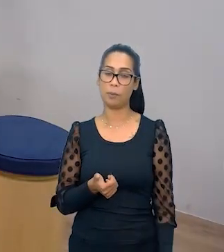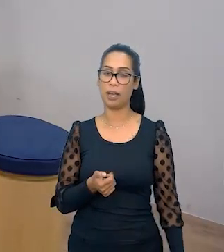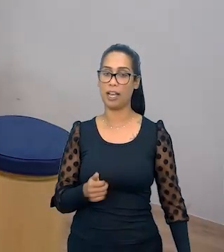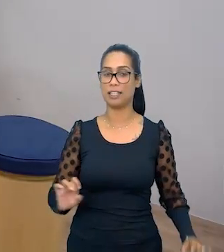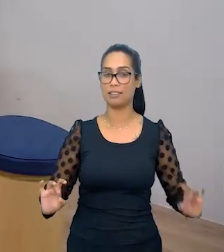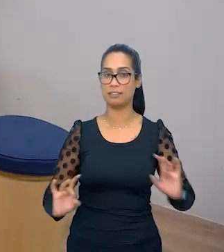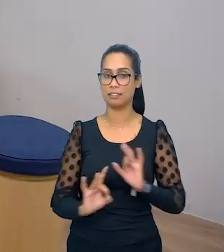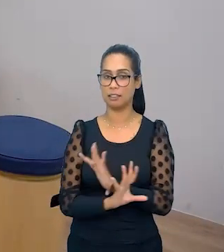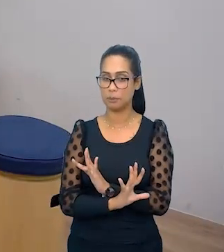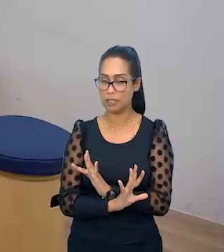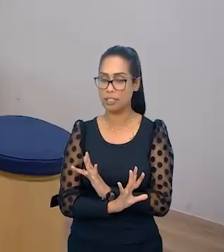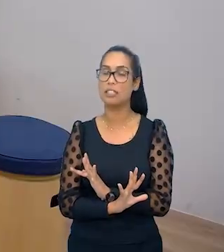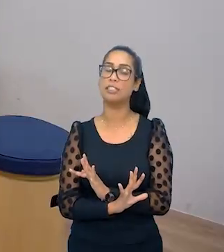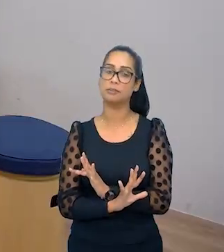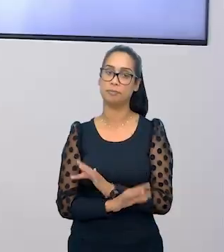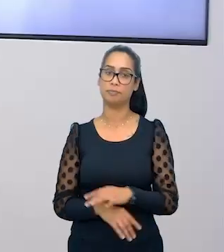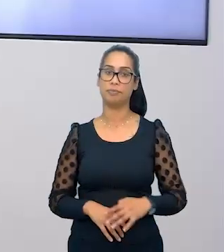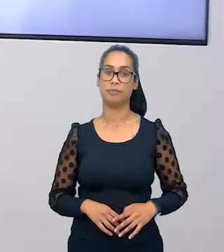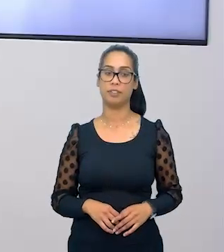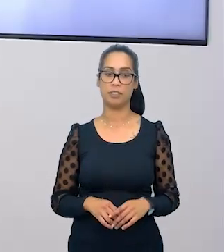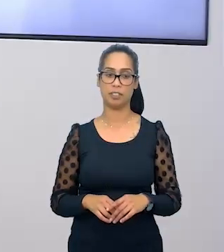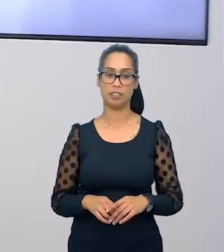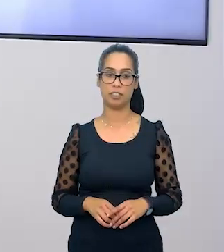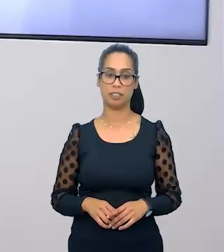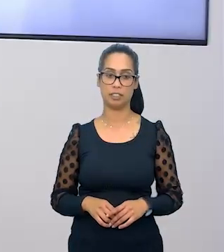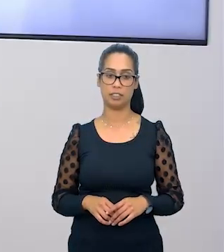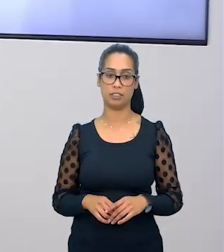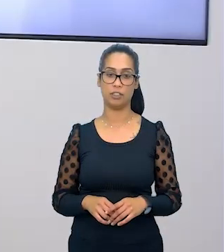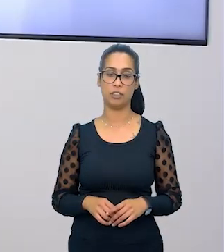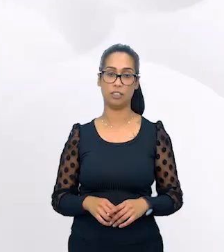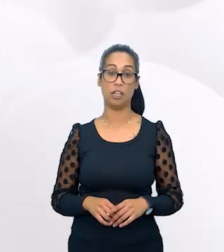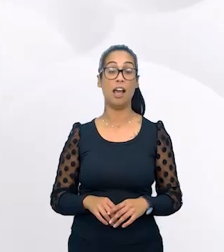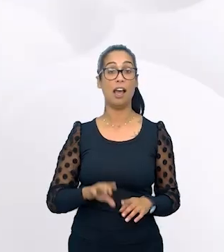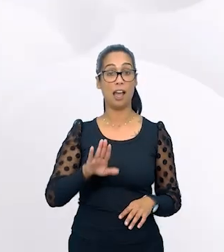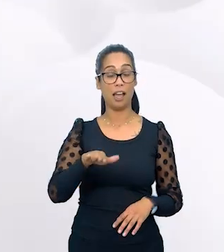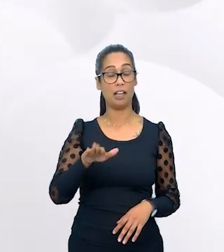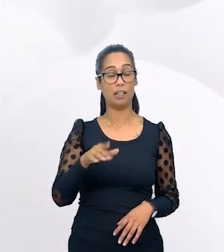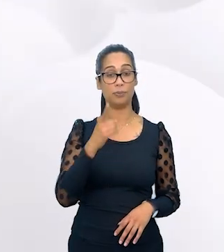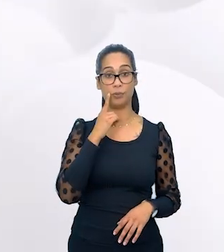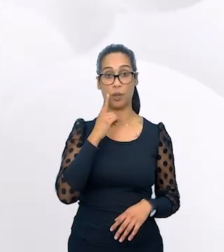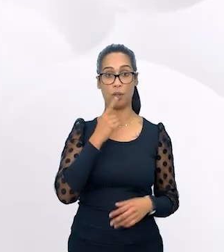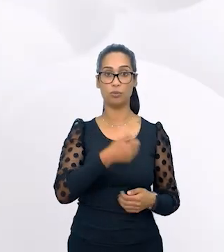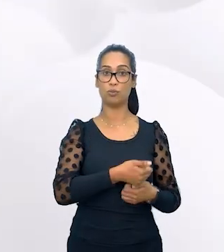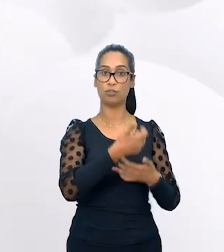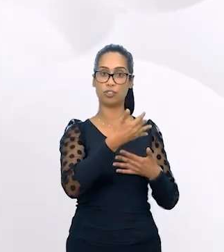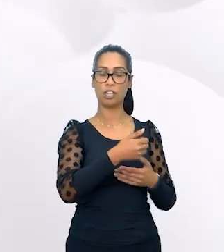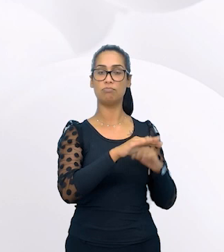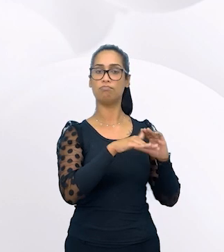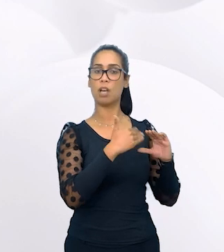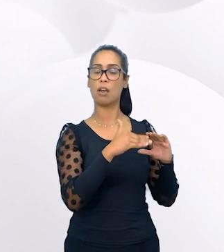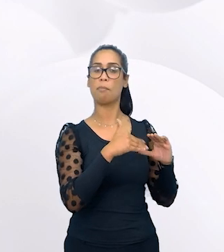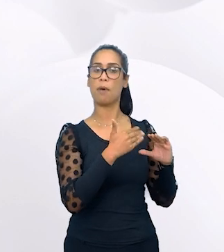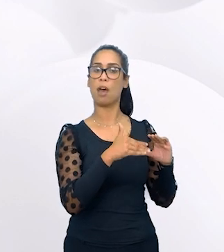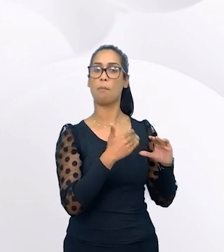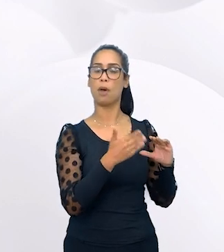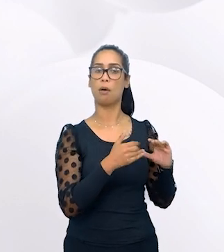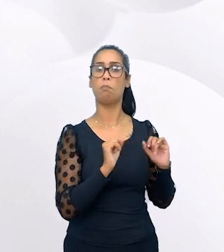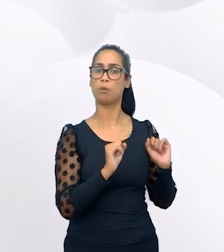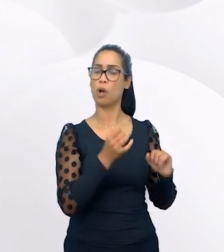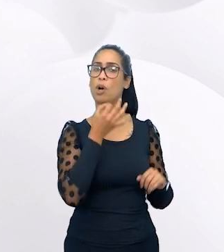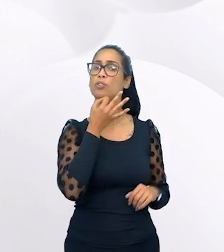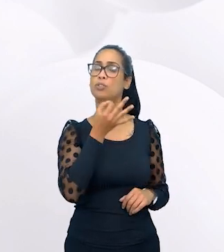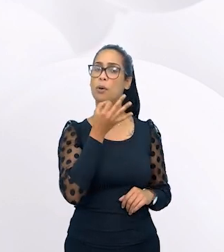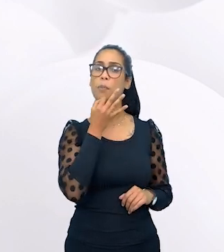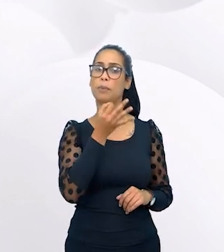finais. Então, a ideia é que vocês possam colocando no chat aí o que vocês entenderam